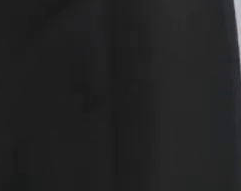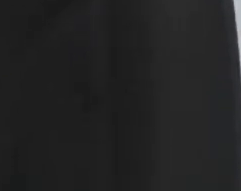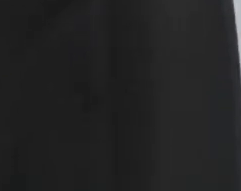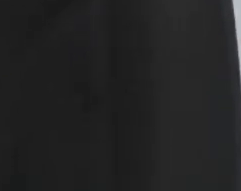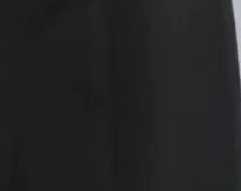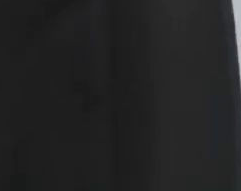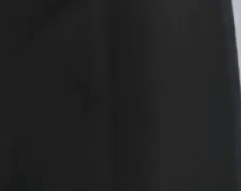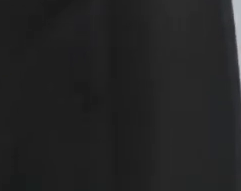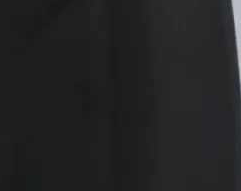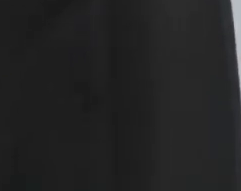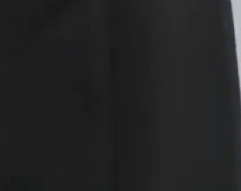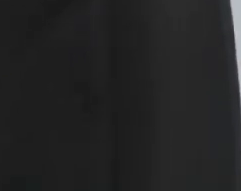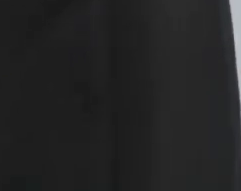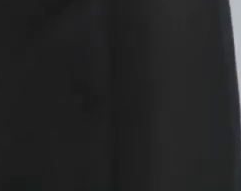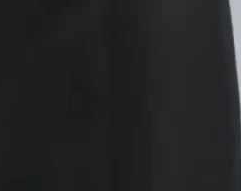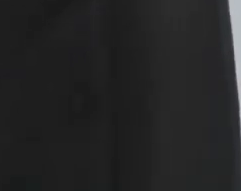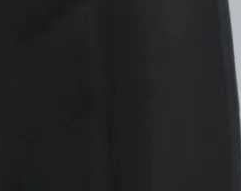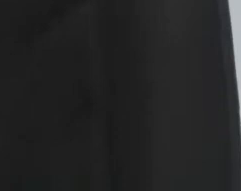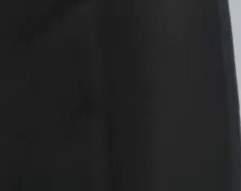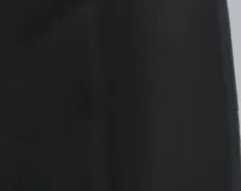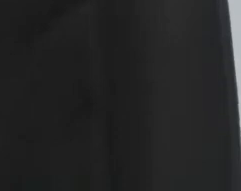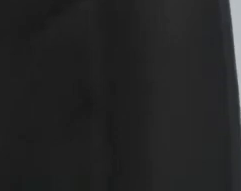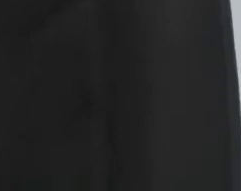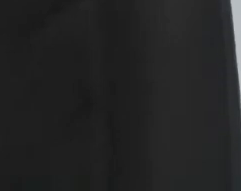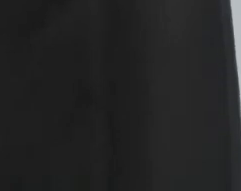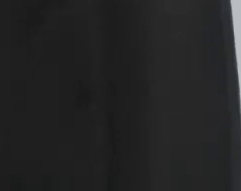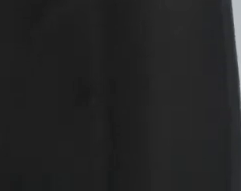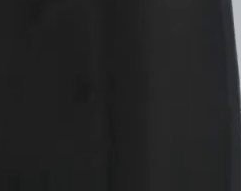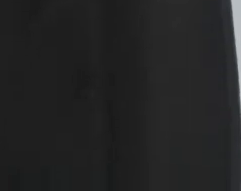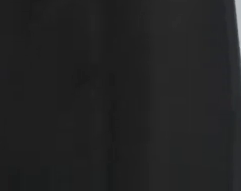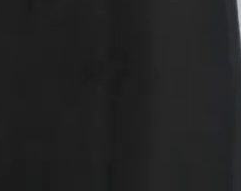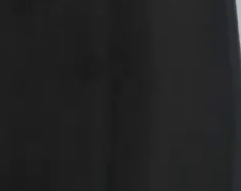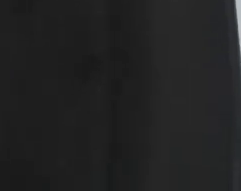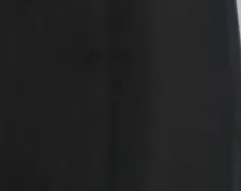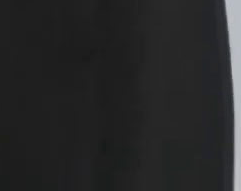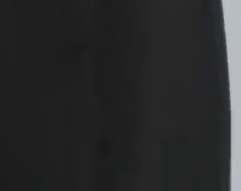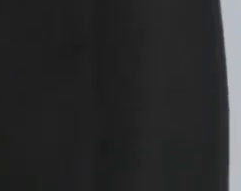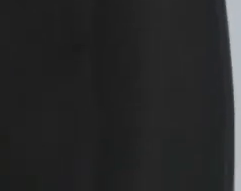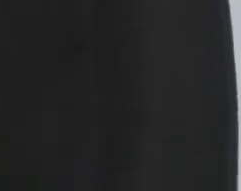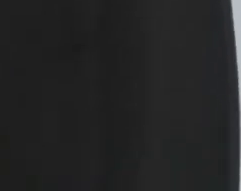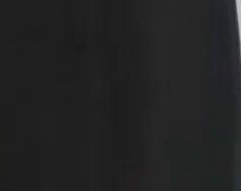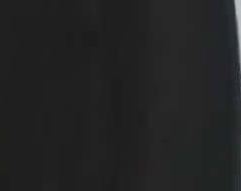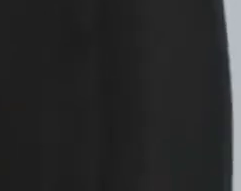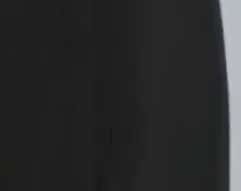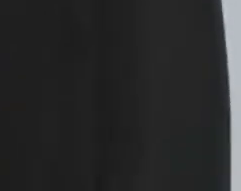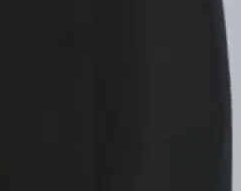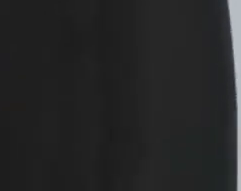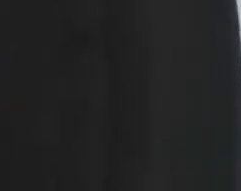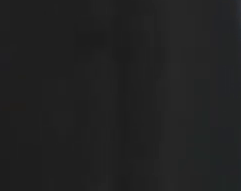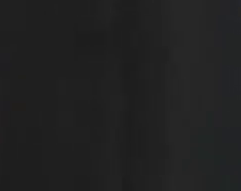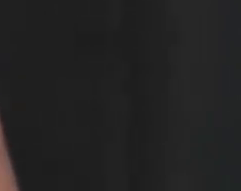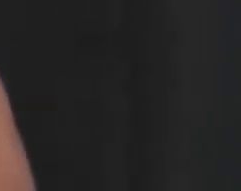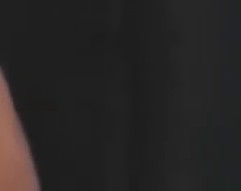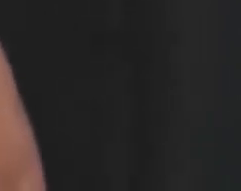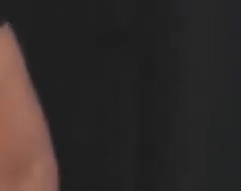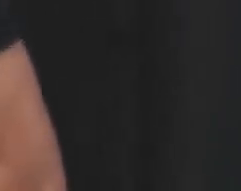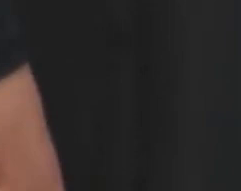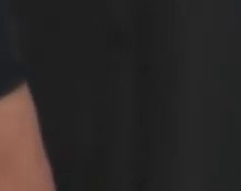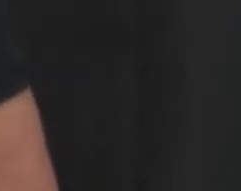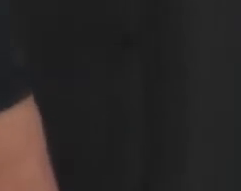vocês. Eu vou contar uma história rápida aqui. Quando eu fui pensar em candidatar na